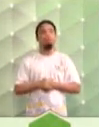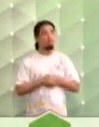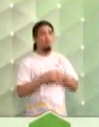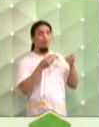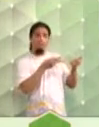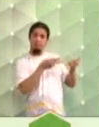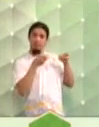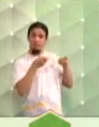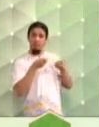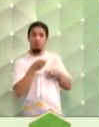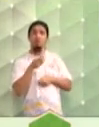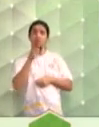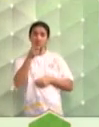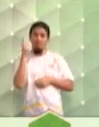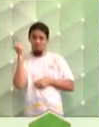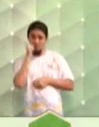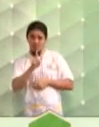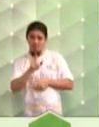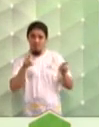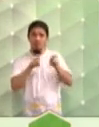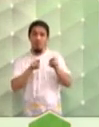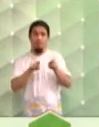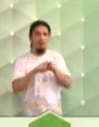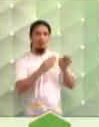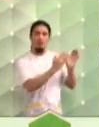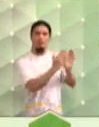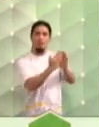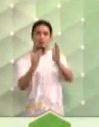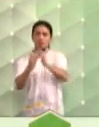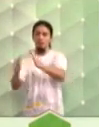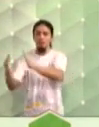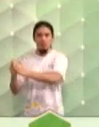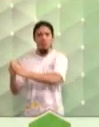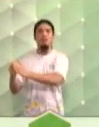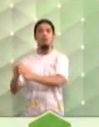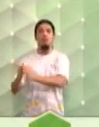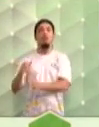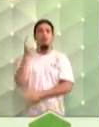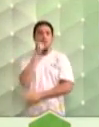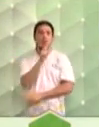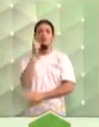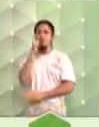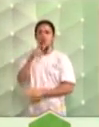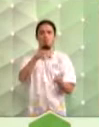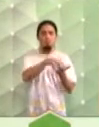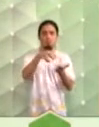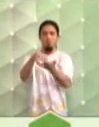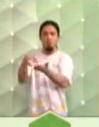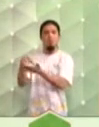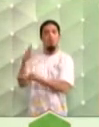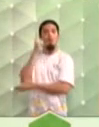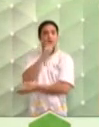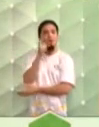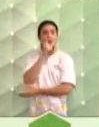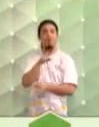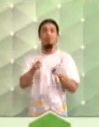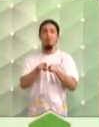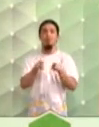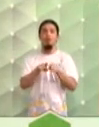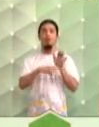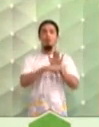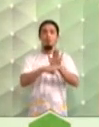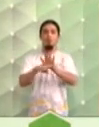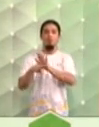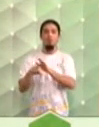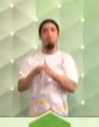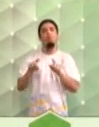a instituição também ganha, porque eu fiz o meu cadastro, sei como é que é, a gente indica lá qual é a casa. Quando eu fiz o meu cadastro, eu indiquei o abrigo Moacir Alves e a gente sabe aí